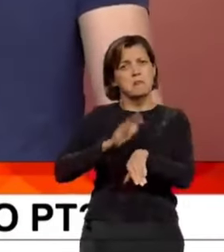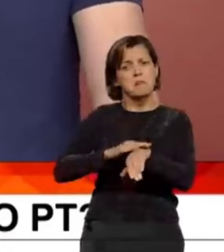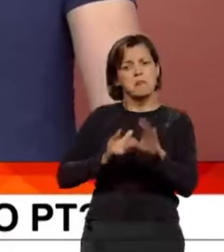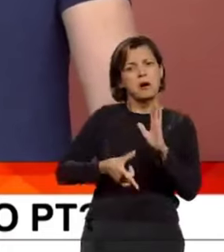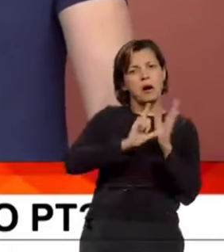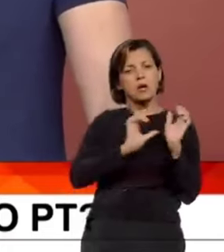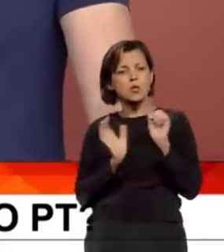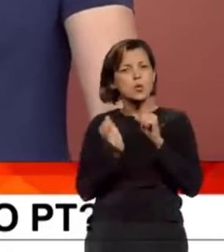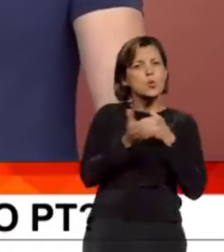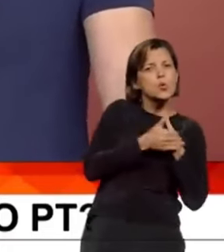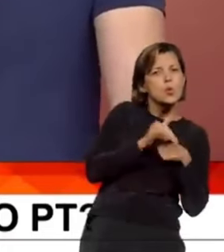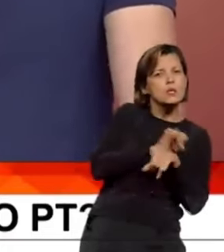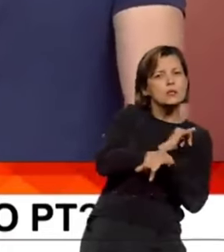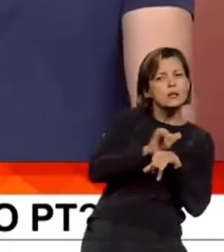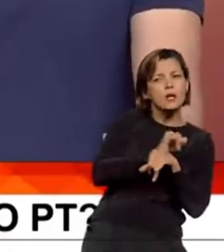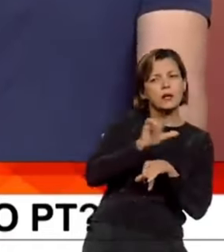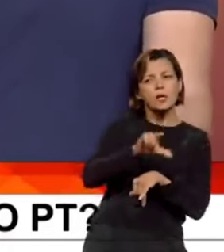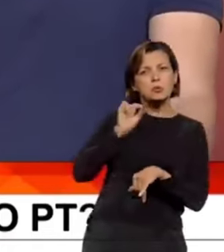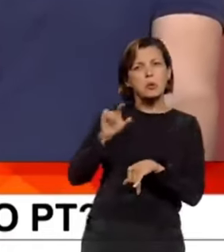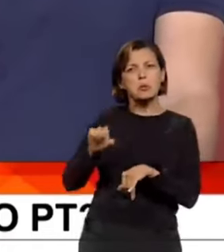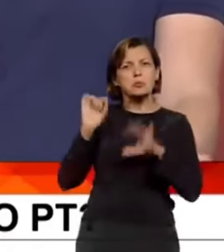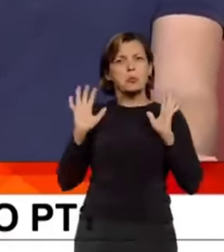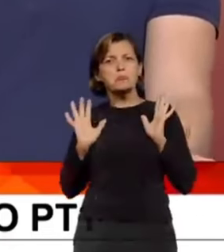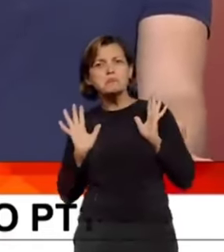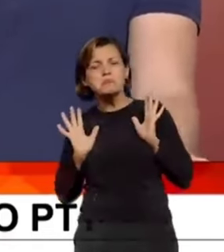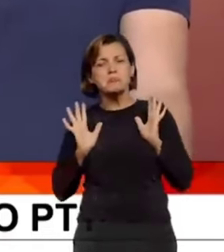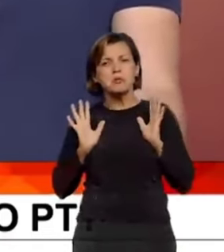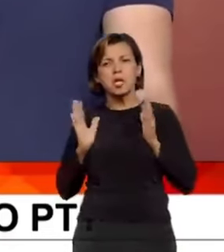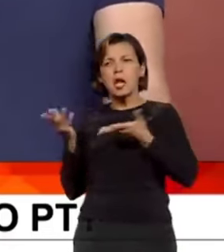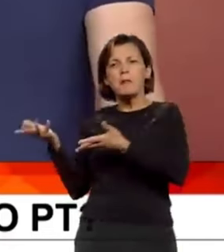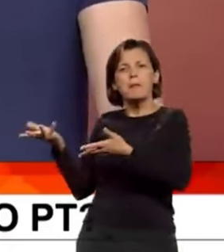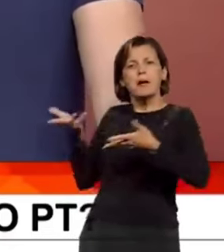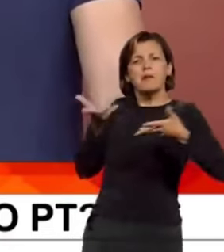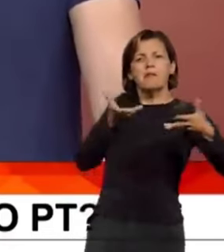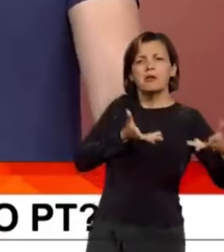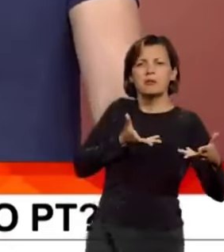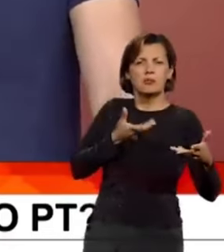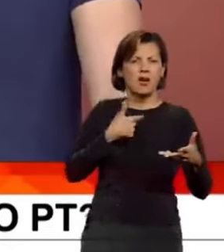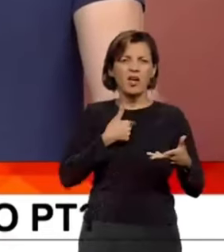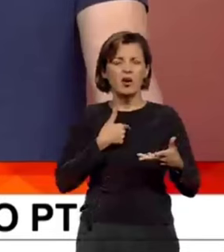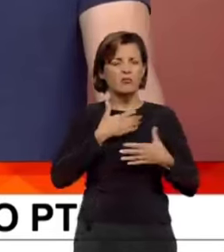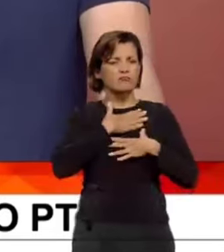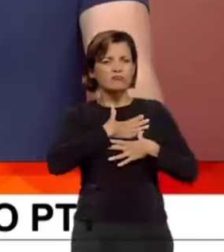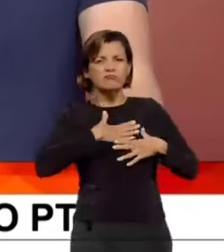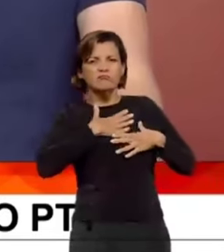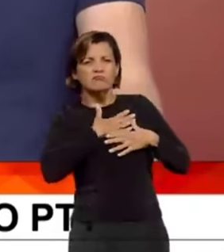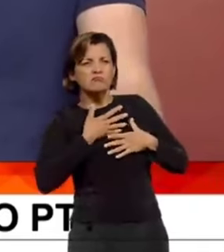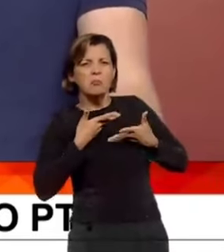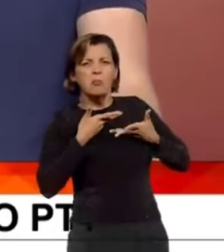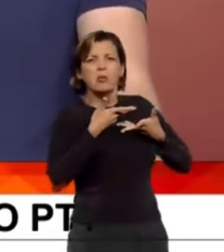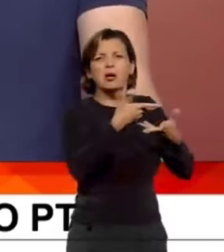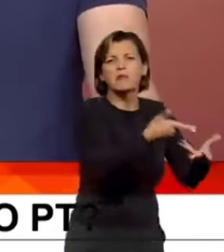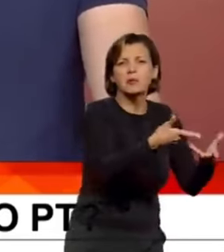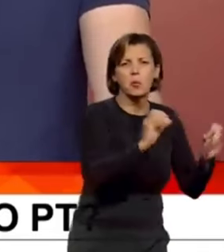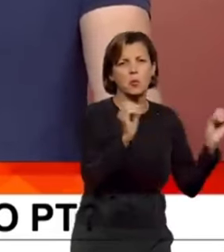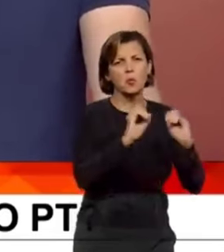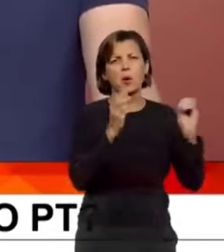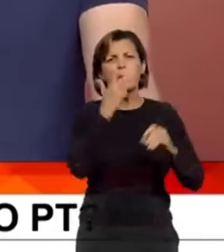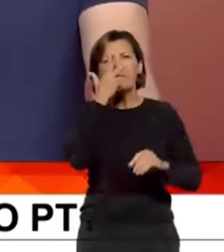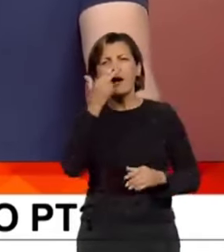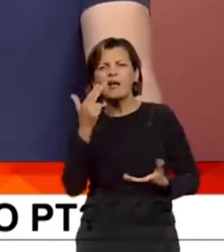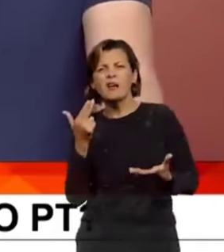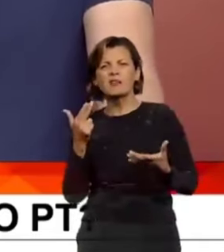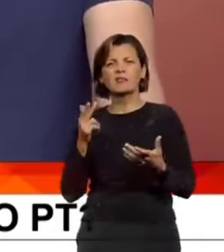gentileza do presidente do PT em falar seja bem-vindo Mas eu não estou me sentindo bem vindo uma política onde